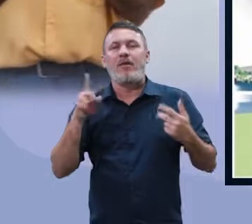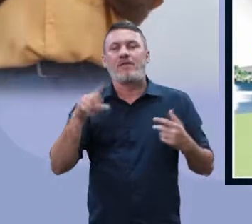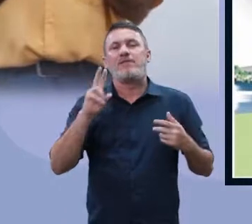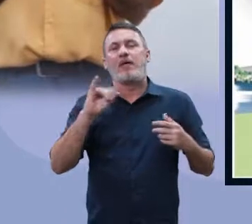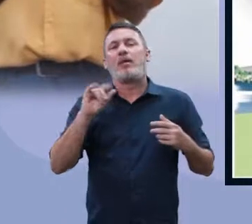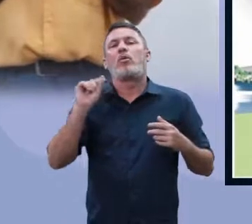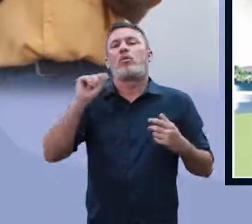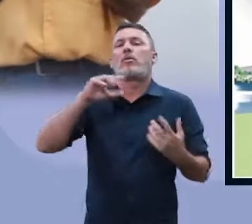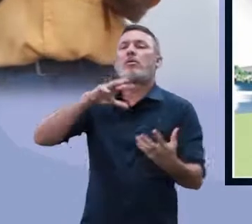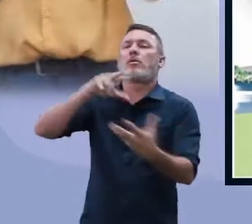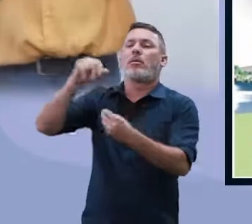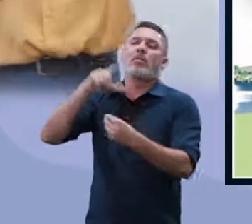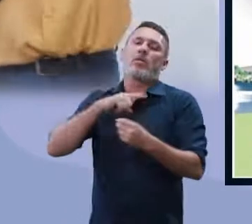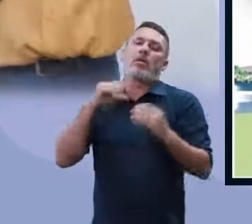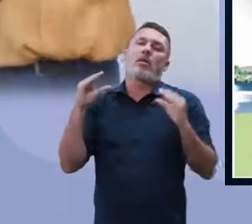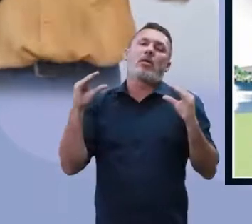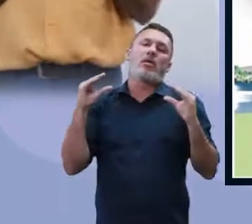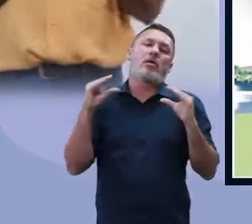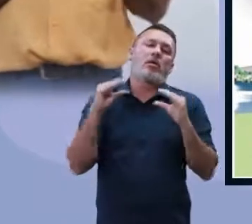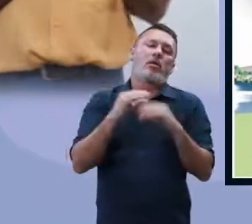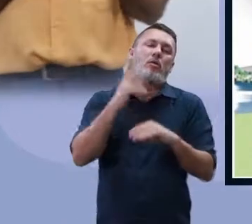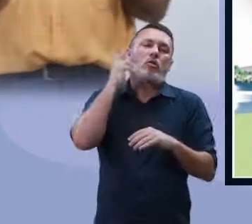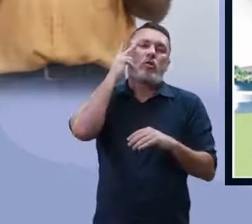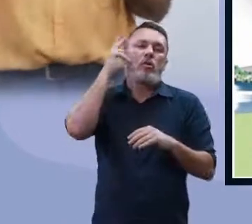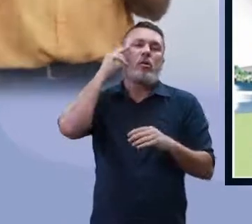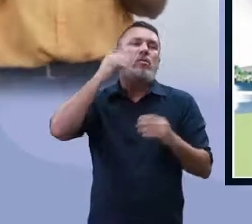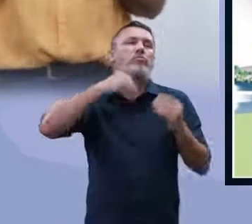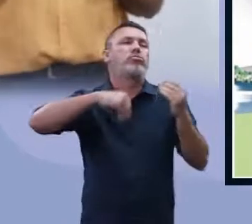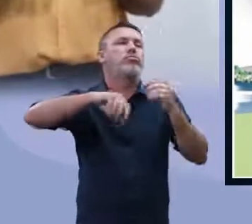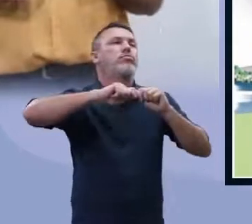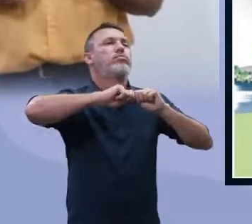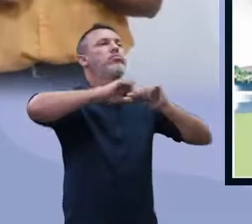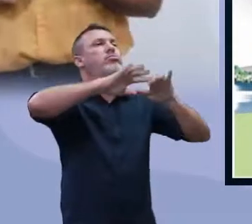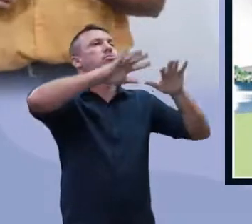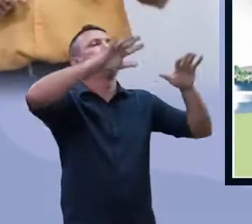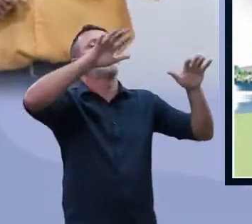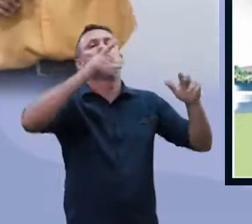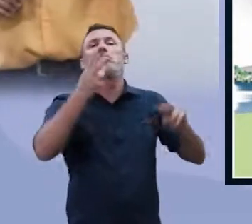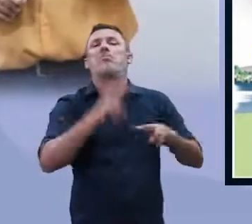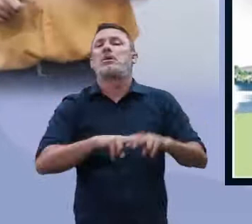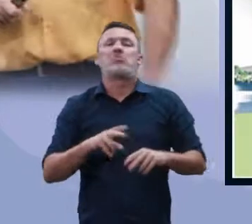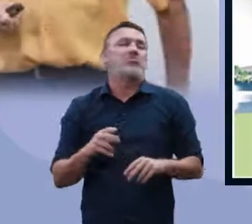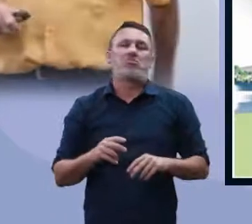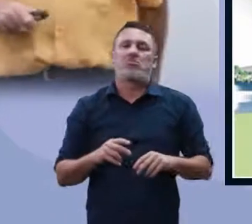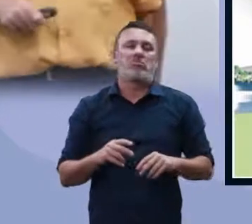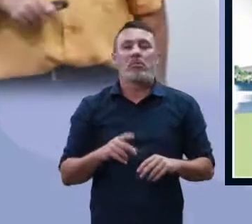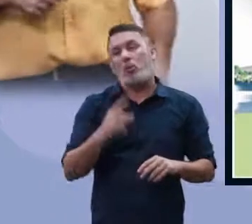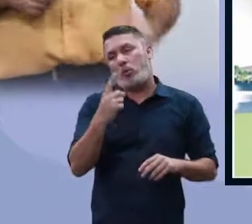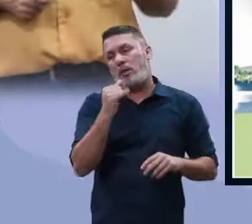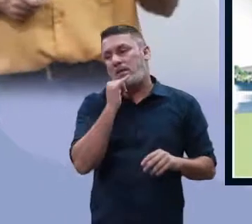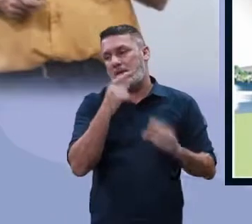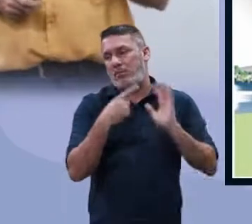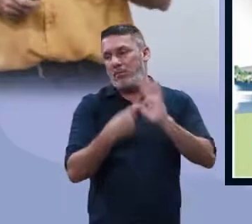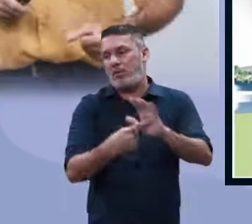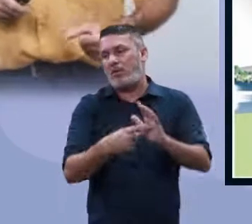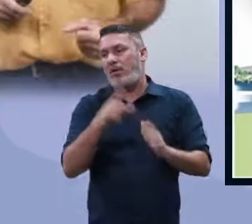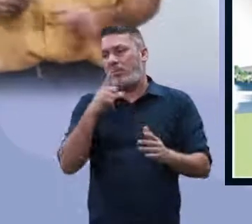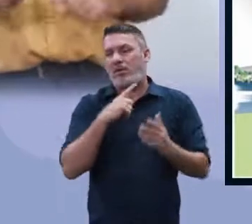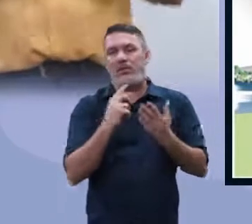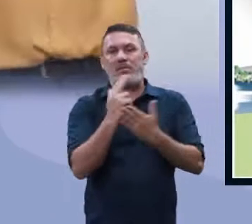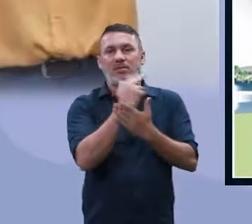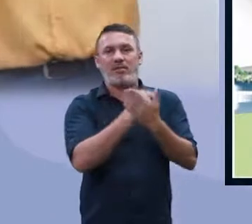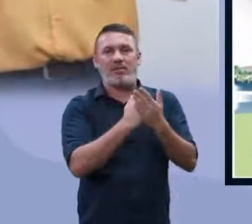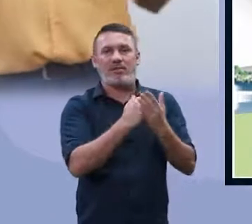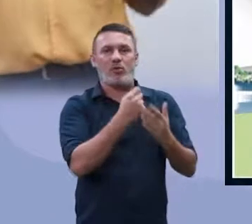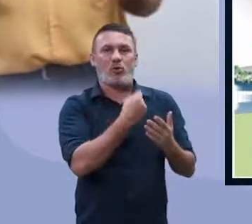forma saudável a atmosfera e iria para o espaço depois, e não ficaria retido ali, né? Que é o exemplozinho da nossa charge